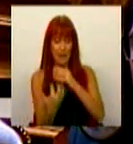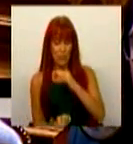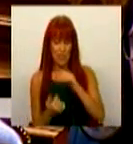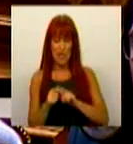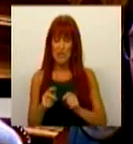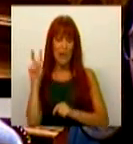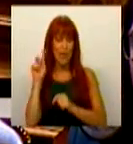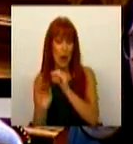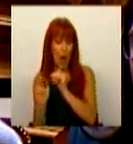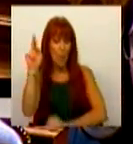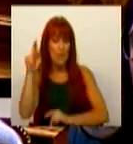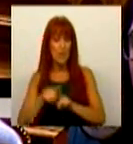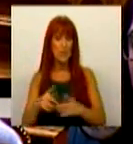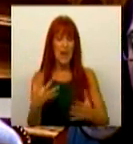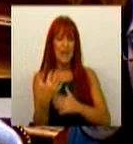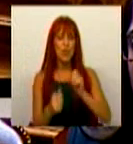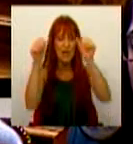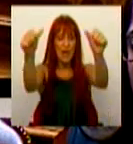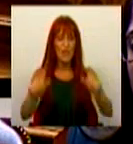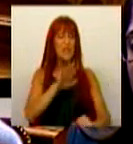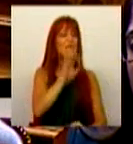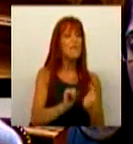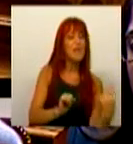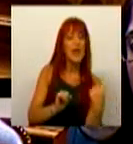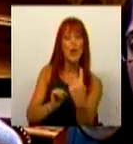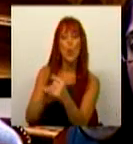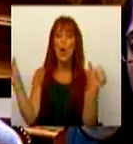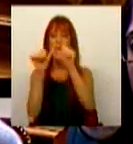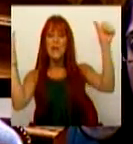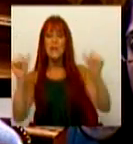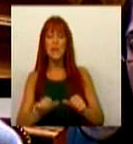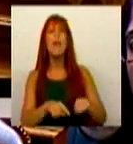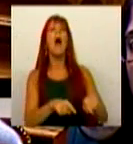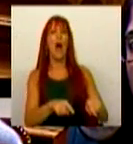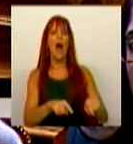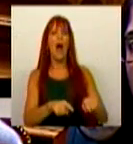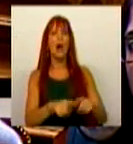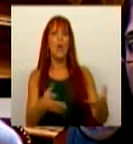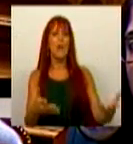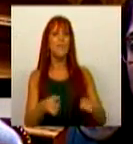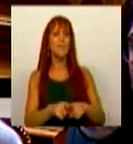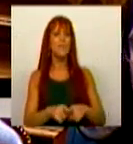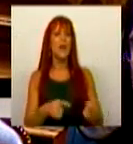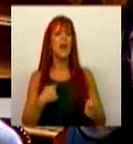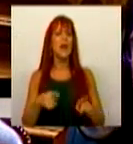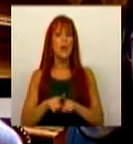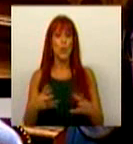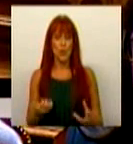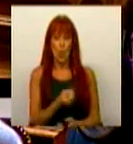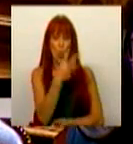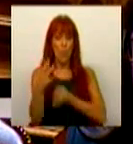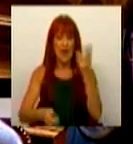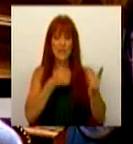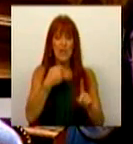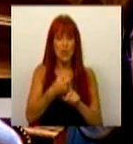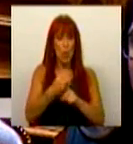aumentando o seu valor para uma dedução fixa por filho, acabando com o sistema que esse sim era regressivo. E promovemos um conjunto de medidas de